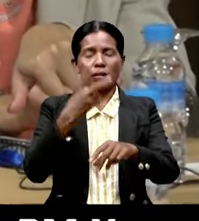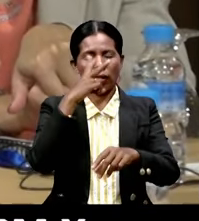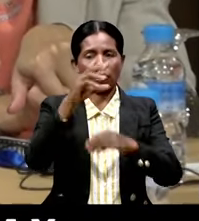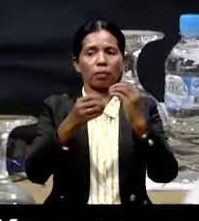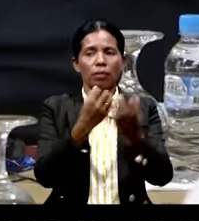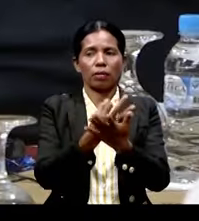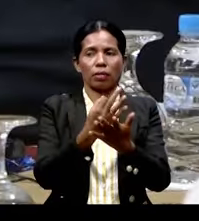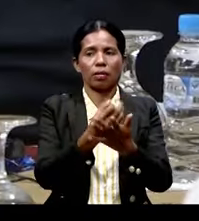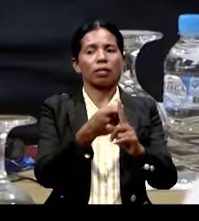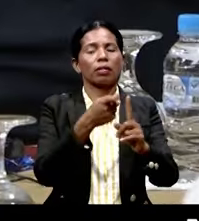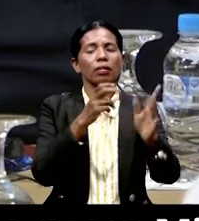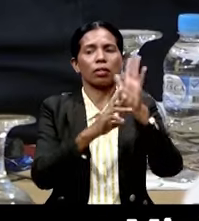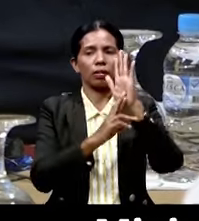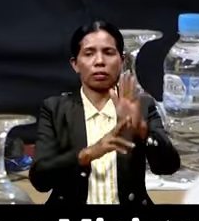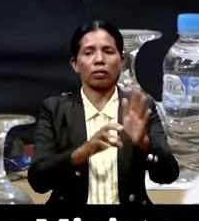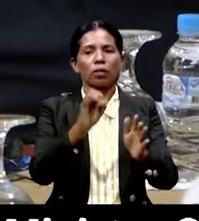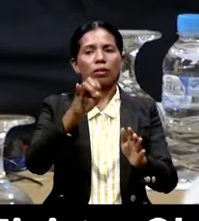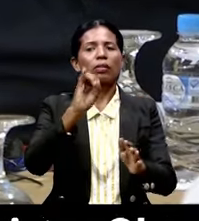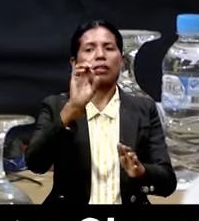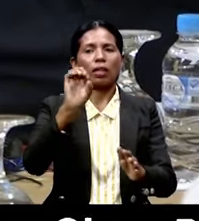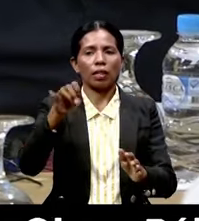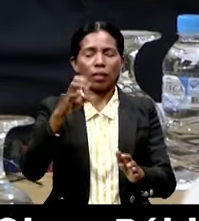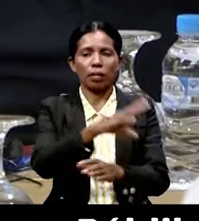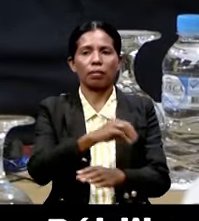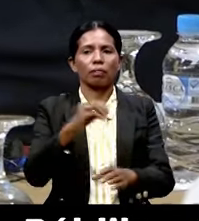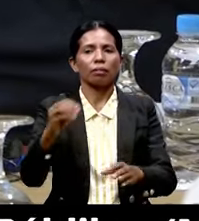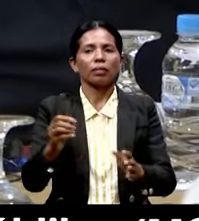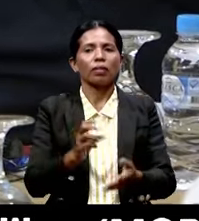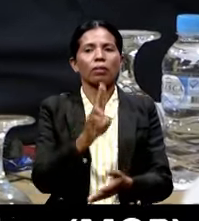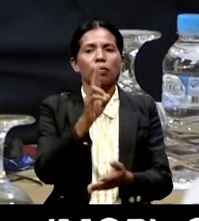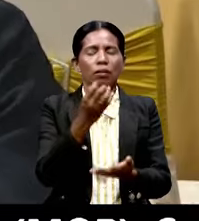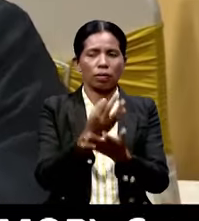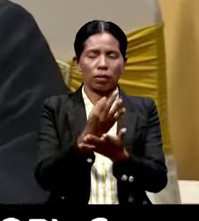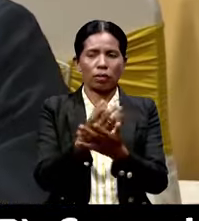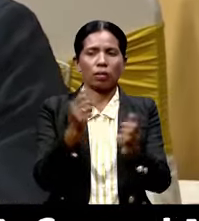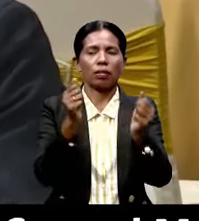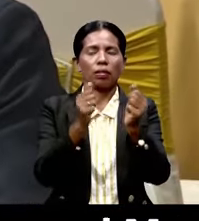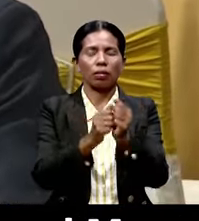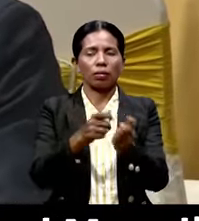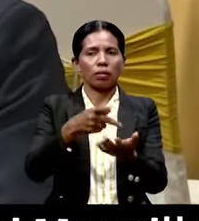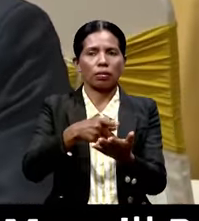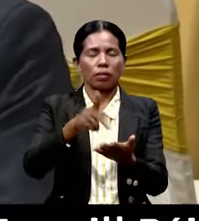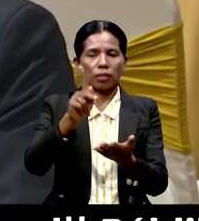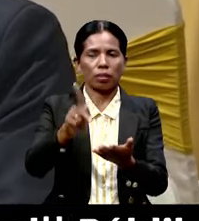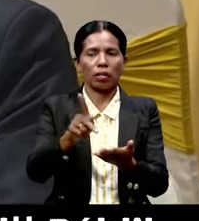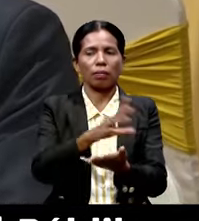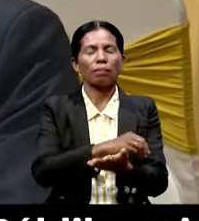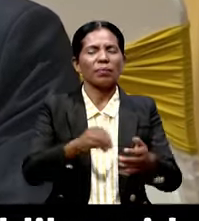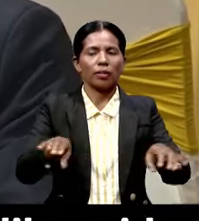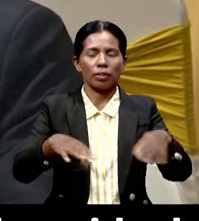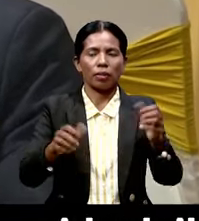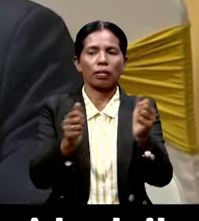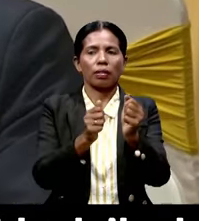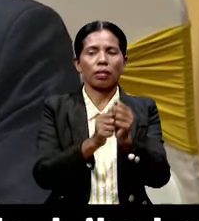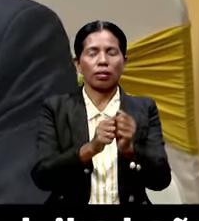simona relatório ba execução orçamento geral estado ringuraron no sehat nien no execução refere maioria ba salário vencimento no mos bens no serviços ne bema